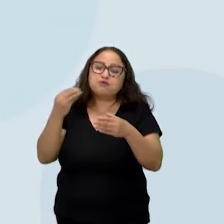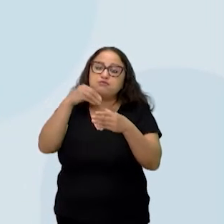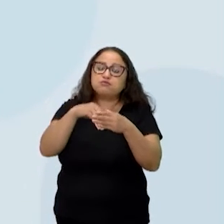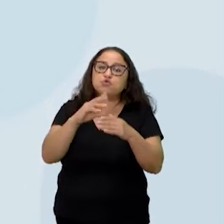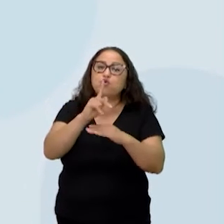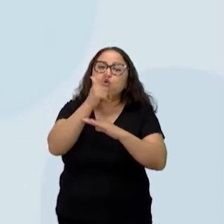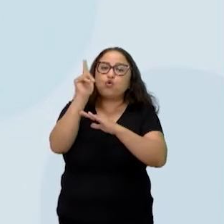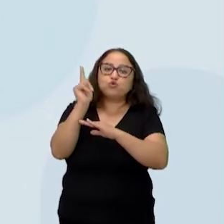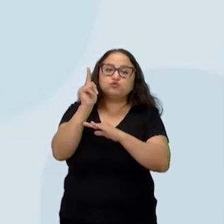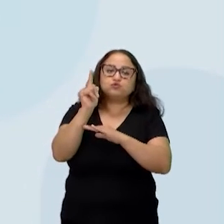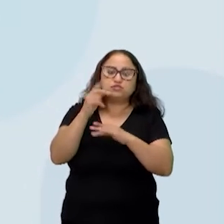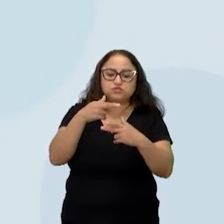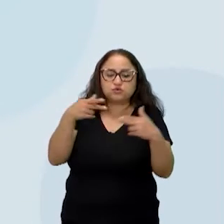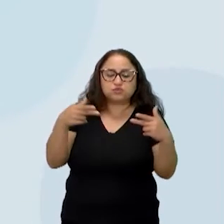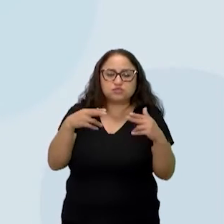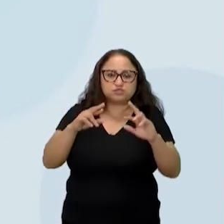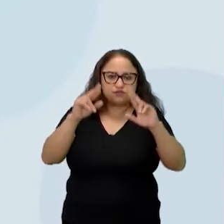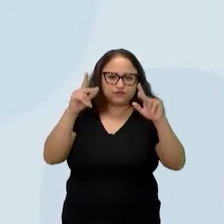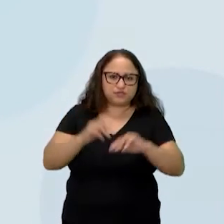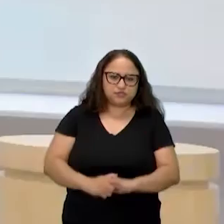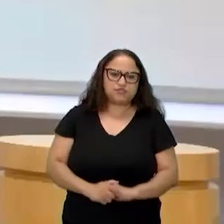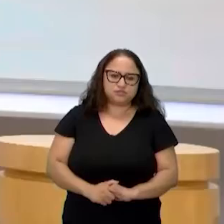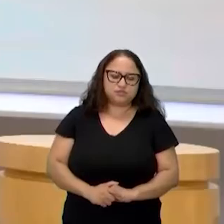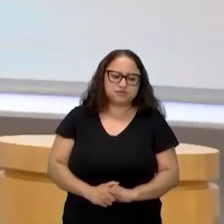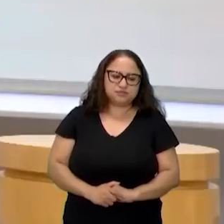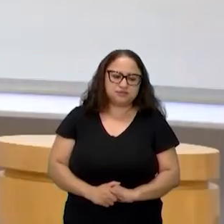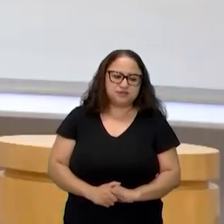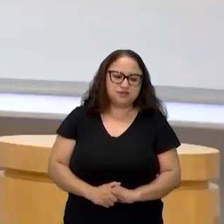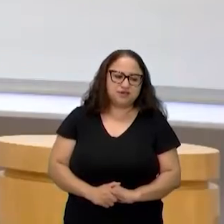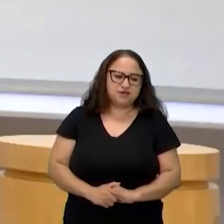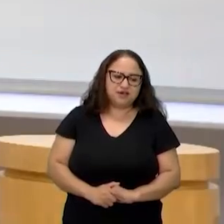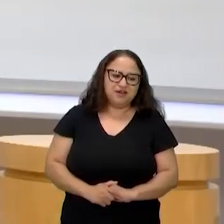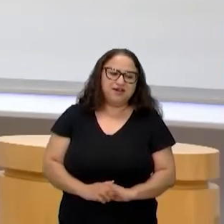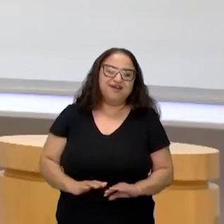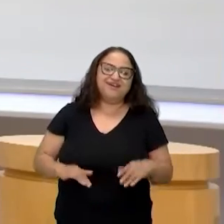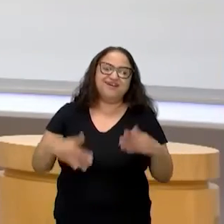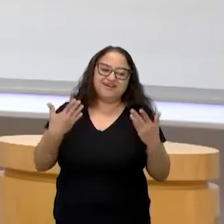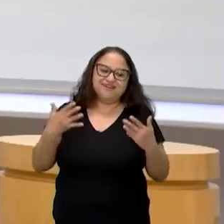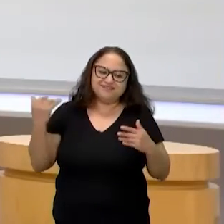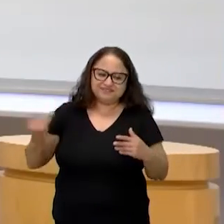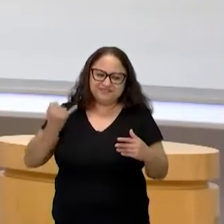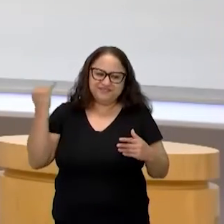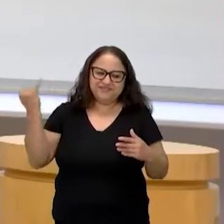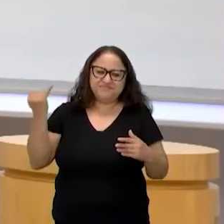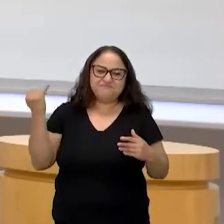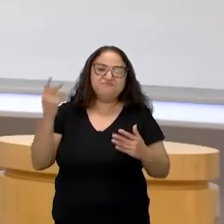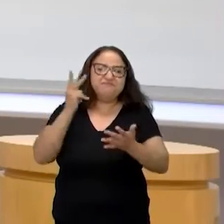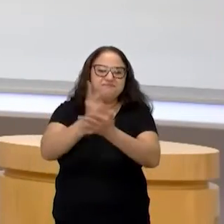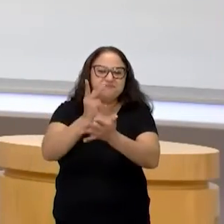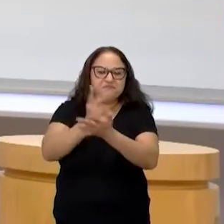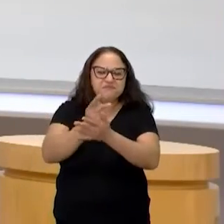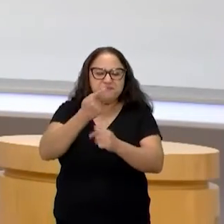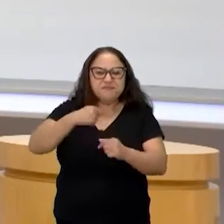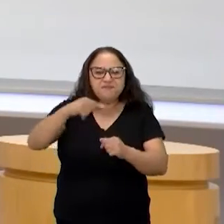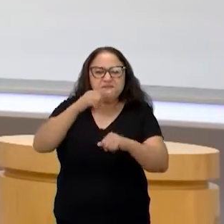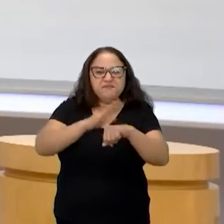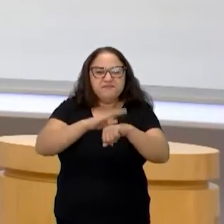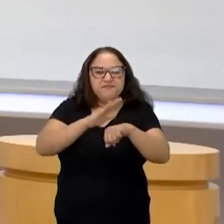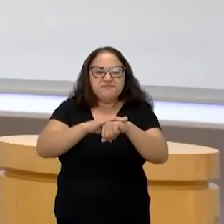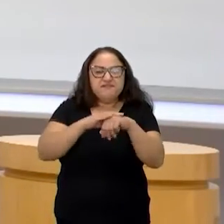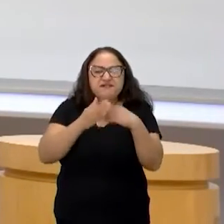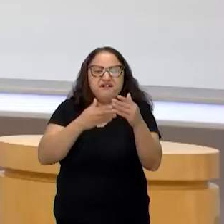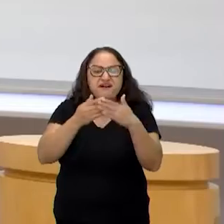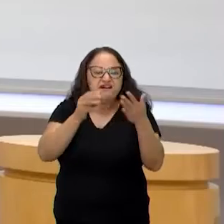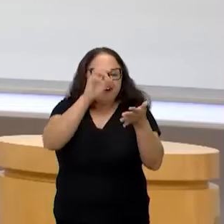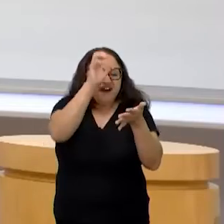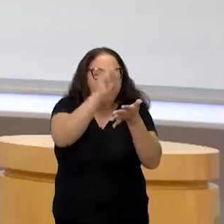não existiam, etc. Tá bom? Certo? Então, gente, é muito importante, tá? Sempre que a gente fizer qualquer coisa,